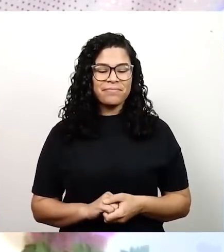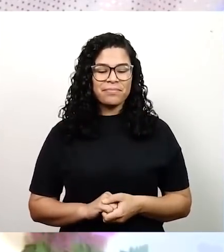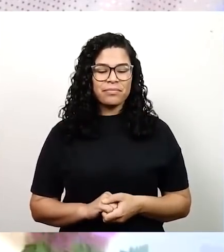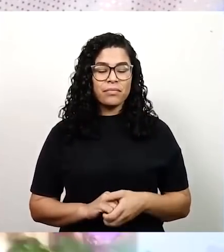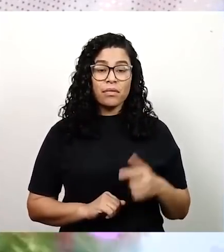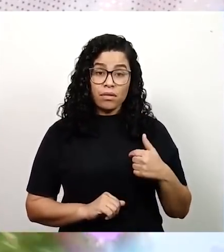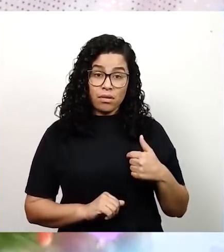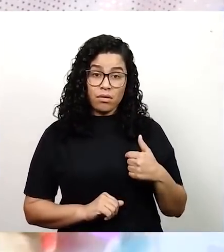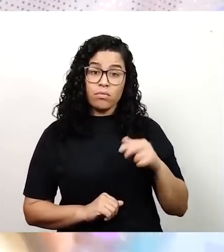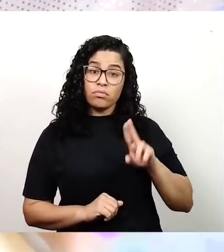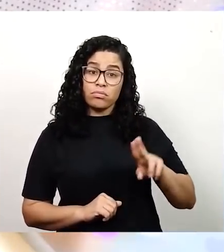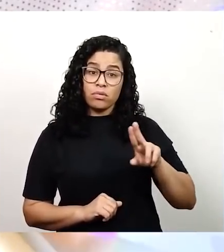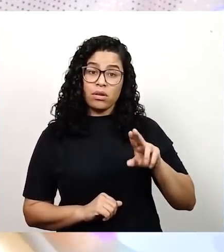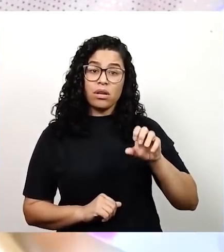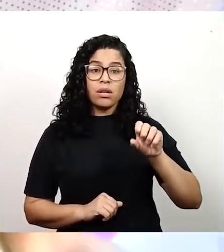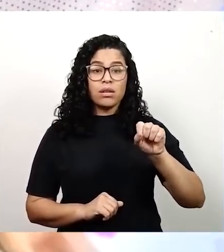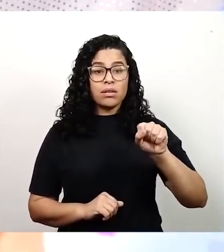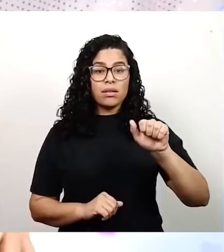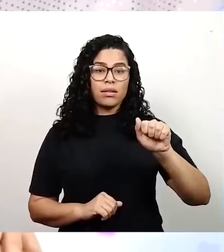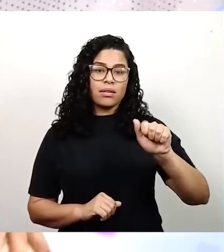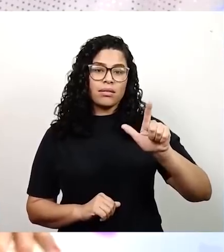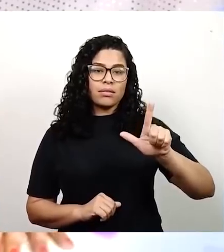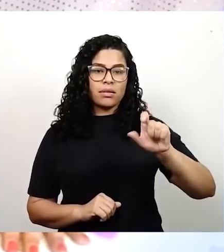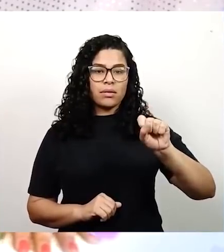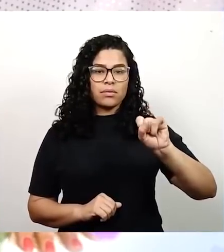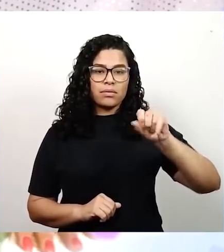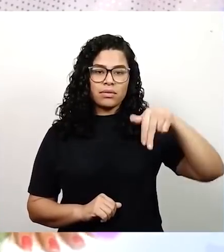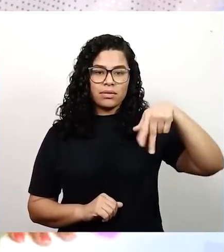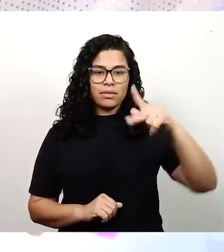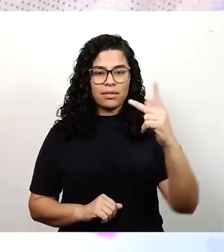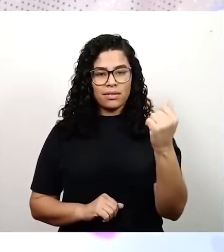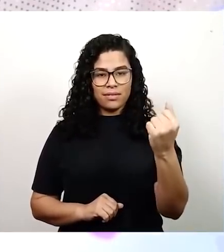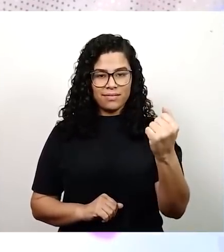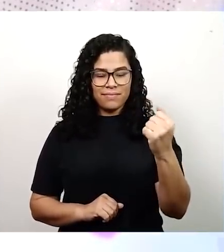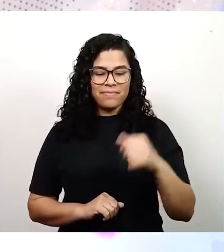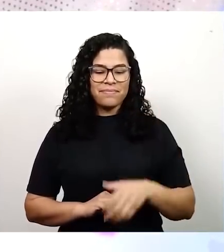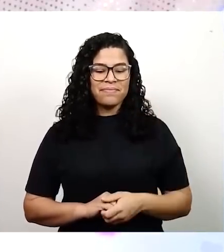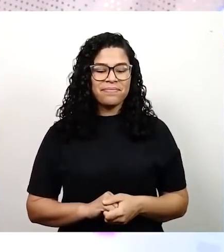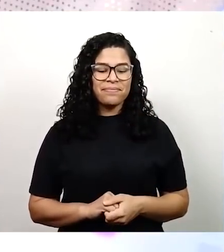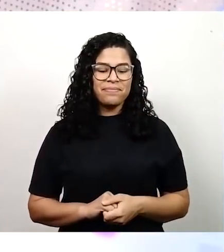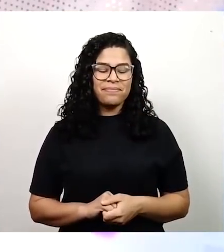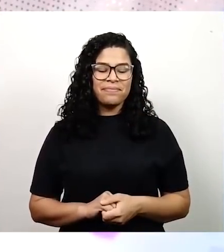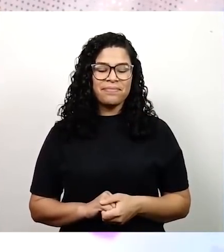folhas. Eu utilizei aqui